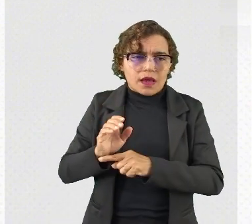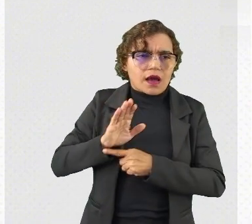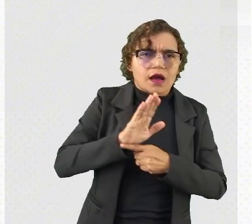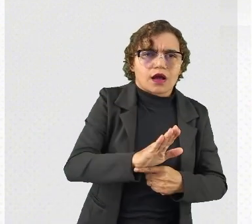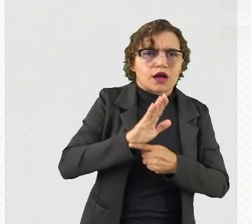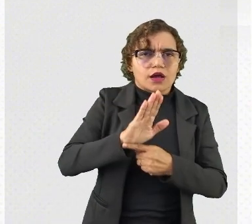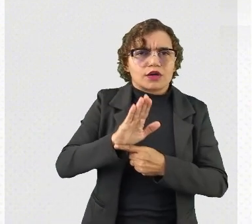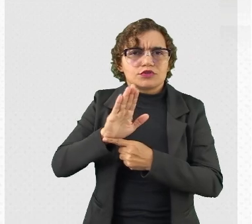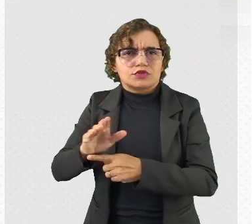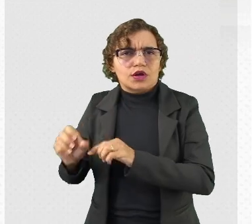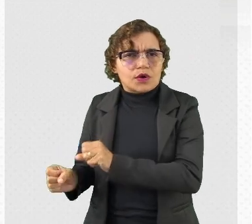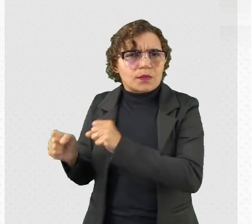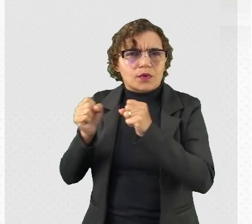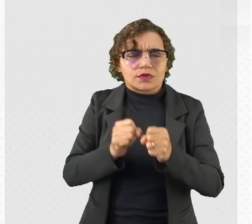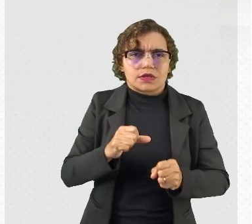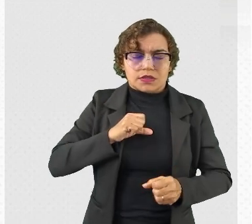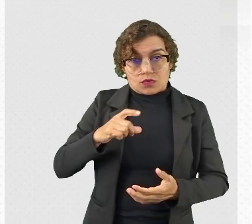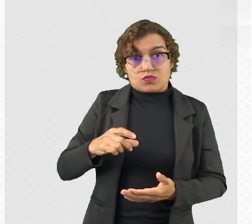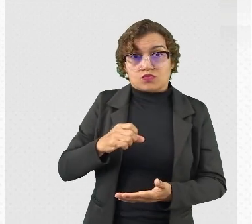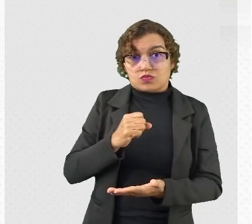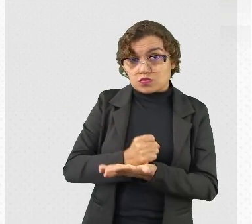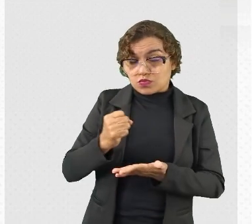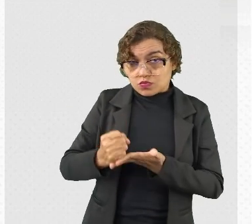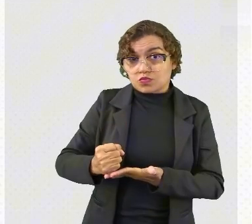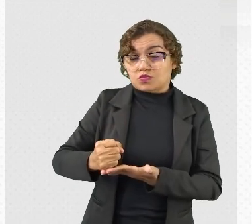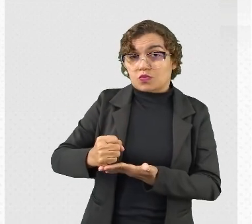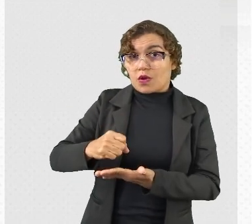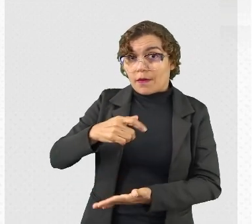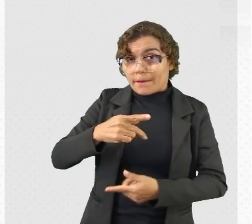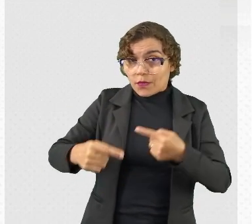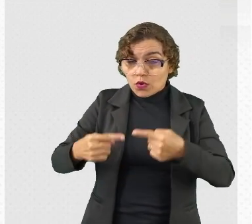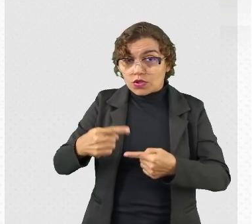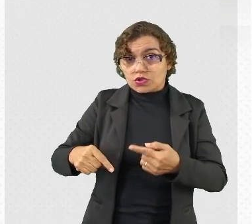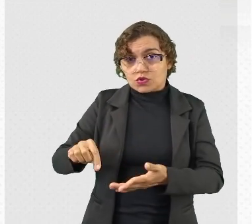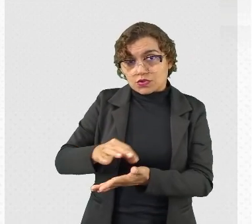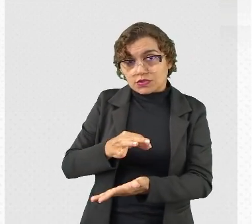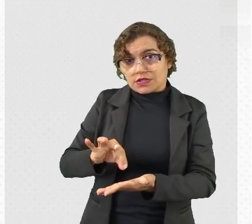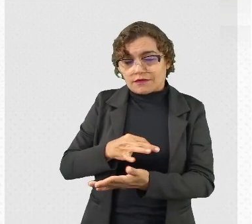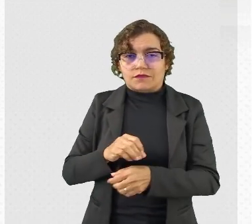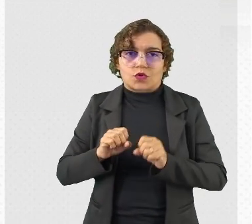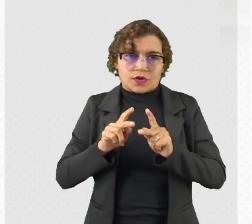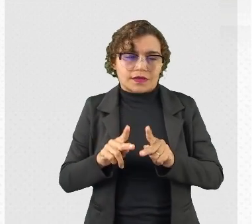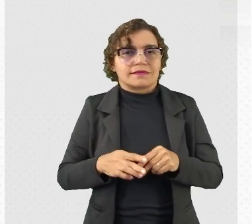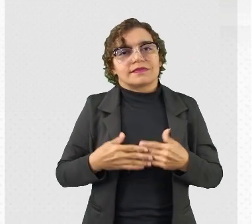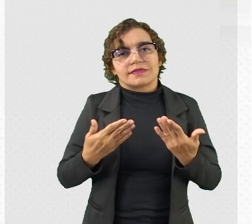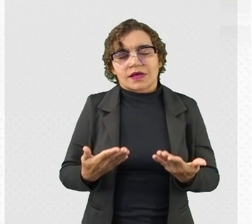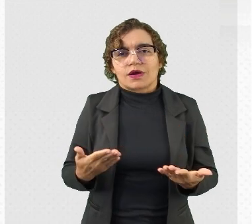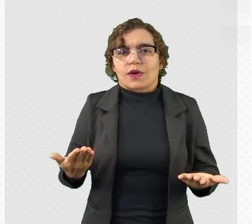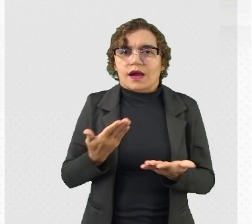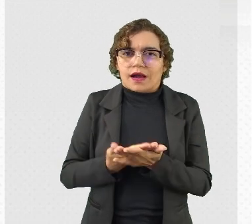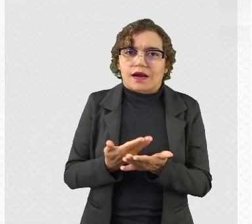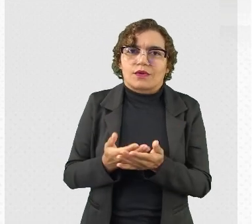manter o poder. E ele escreve esse tratado político, né? Pessoal, por hoje é só. A gente vai